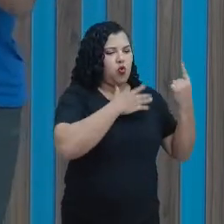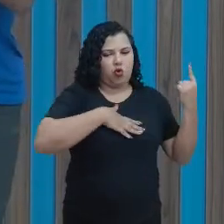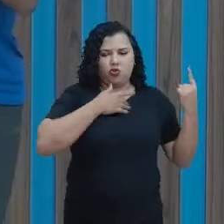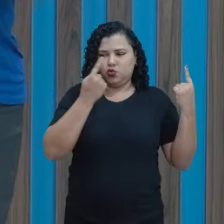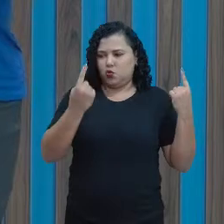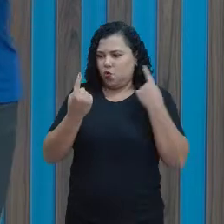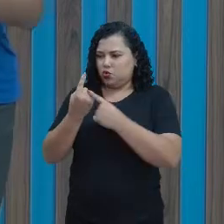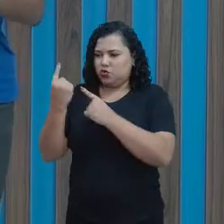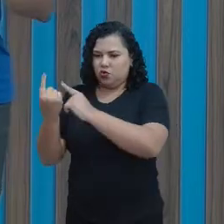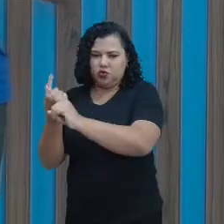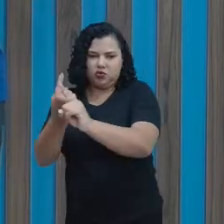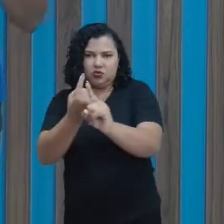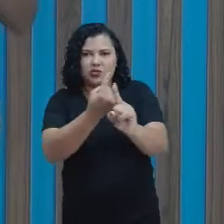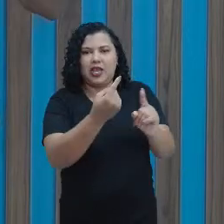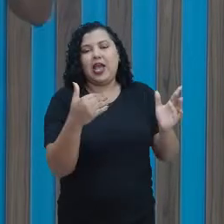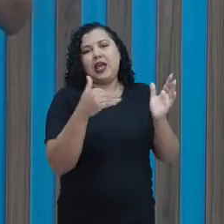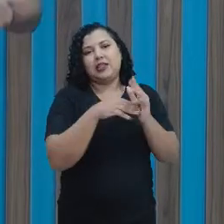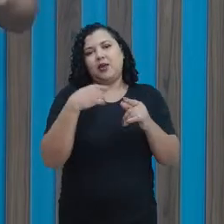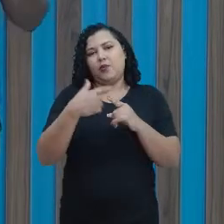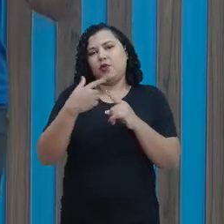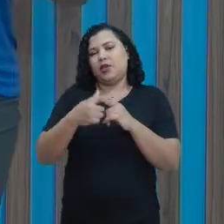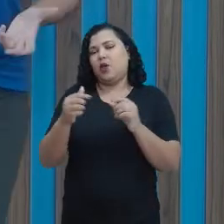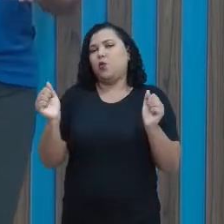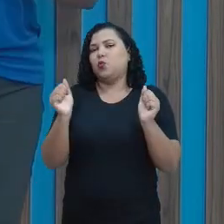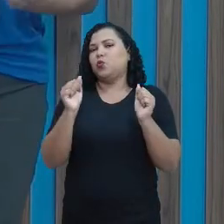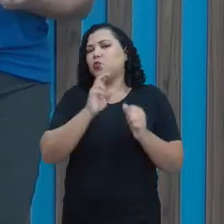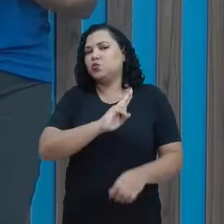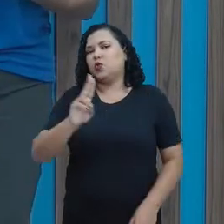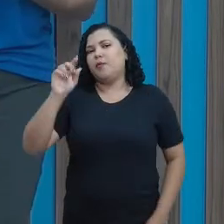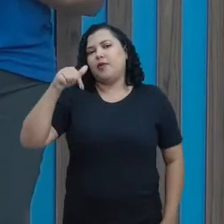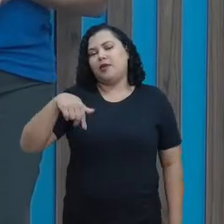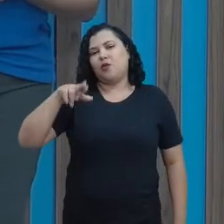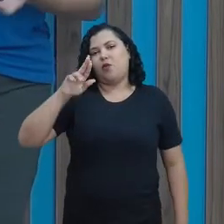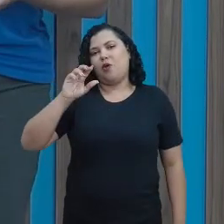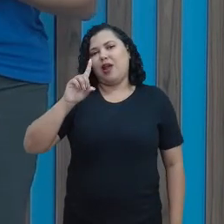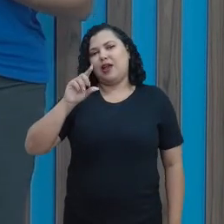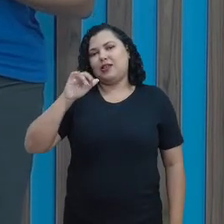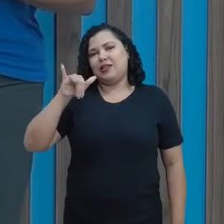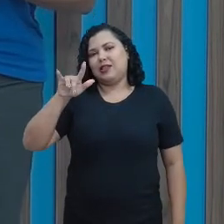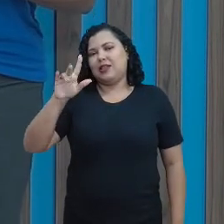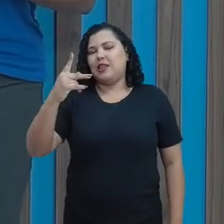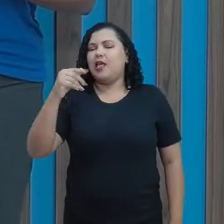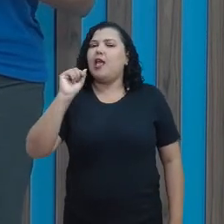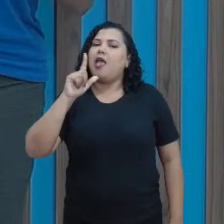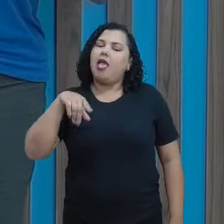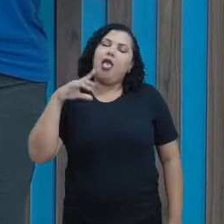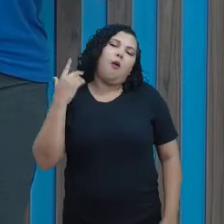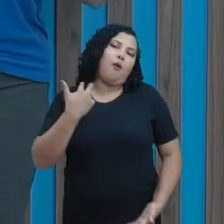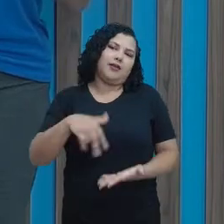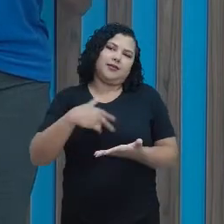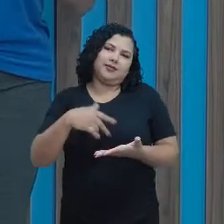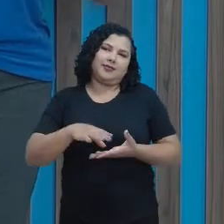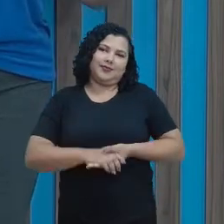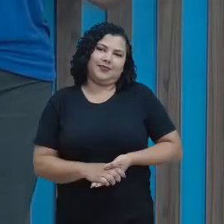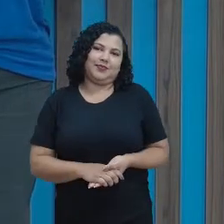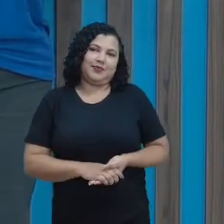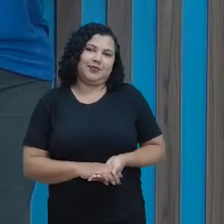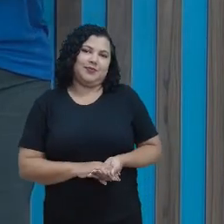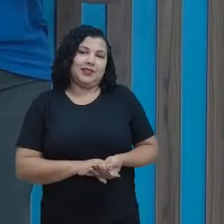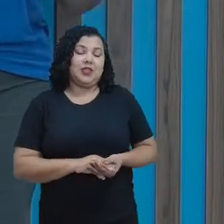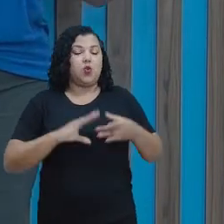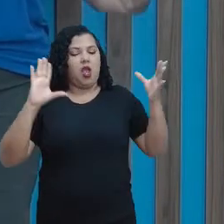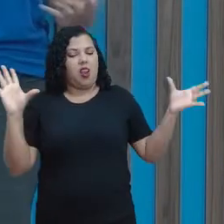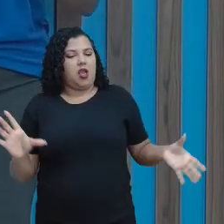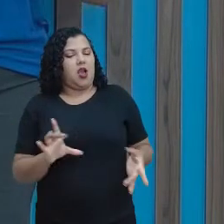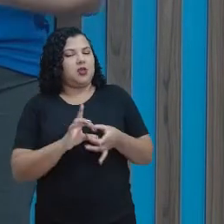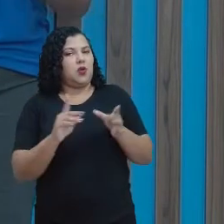gosta do outro, que gosta do outro. Até porque o nome quadrilha é uma dança, né? Então, e acaba sendo o quê? A